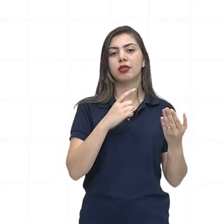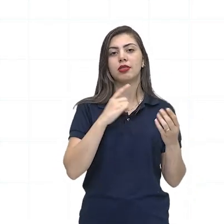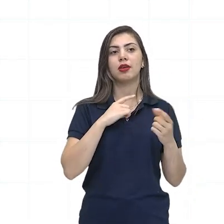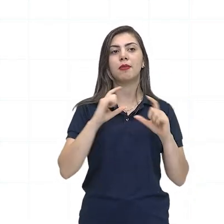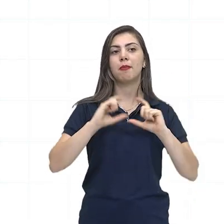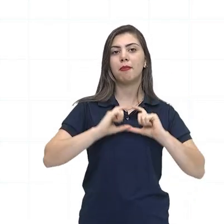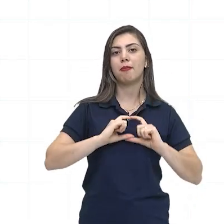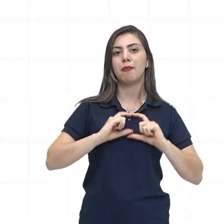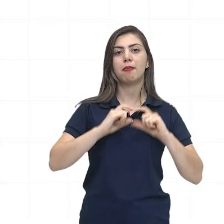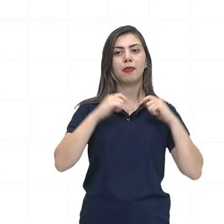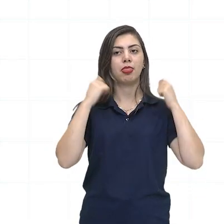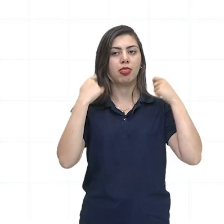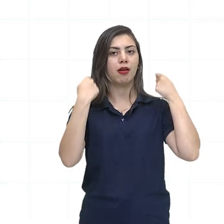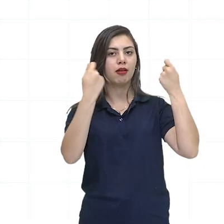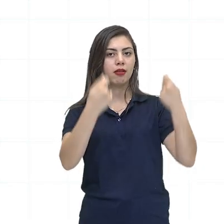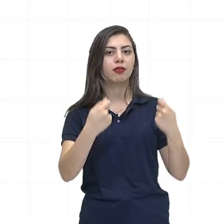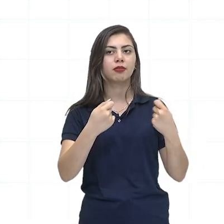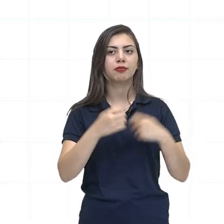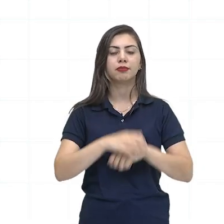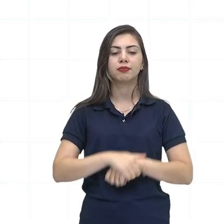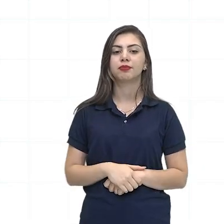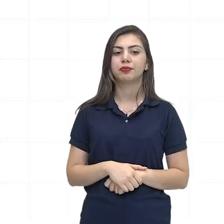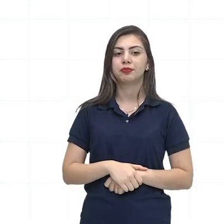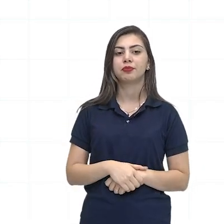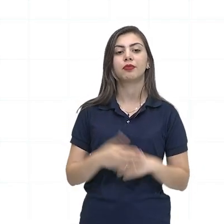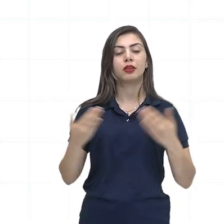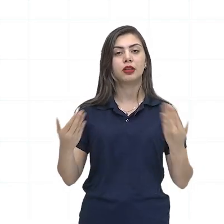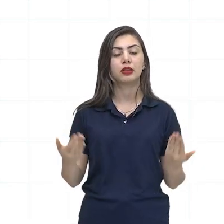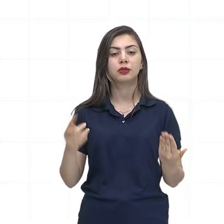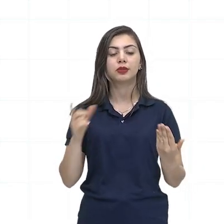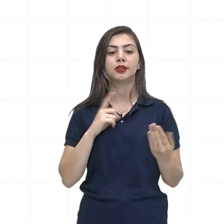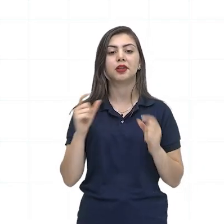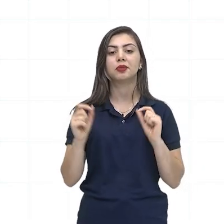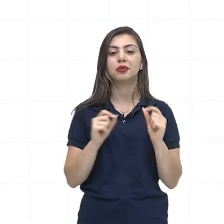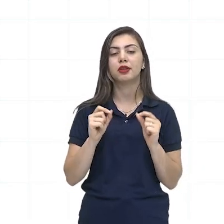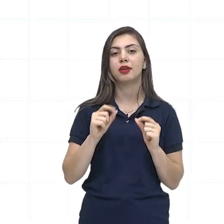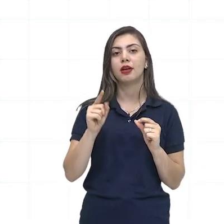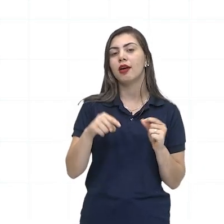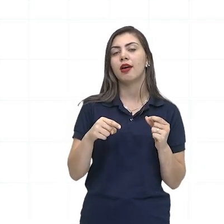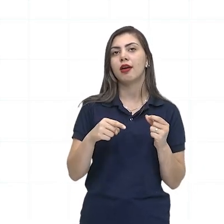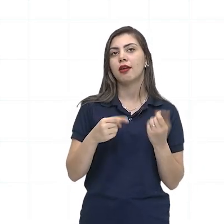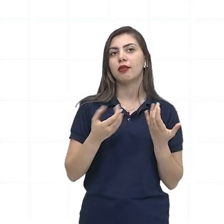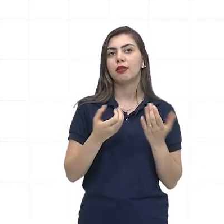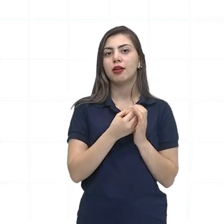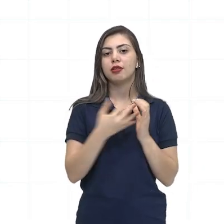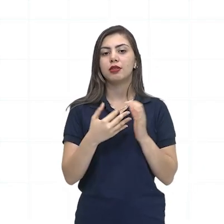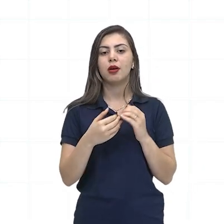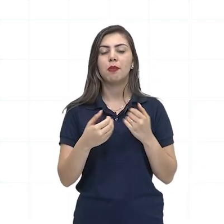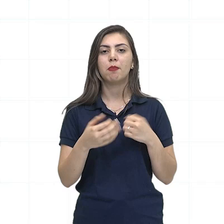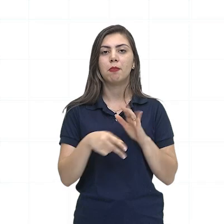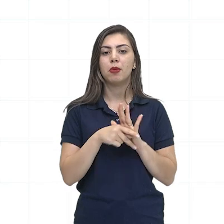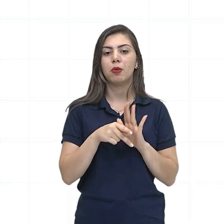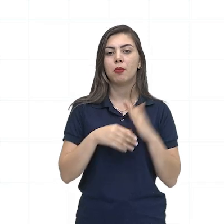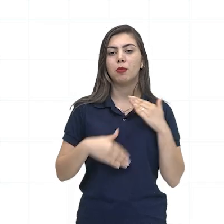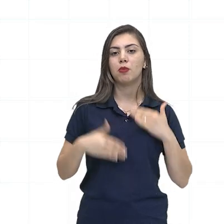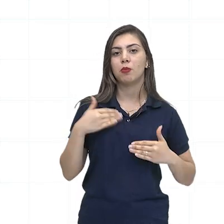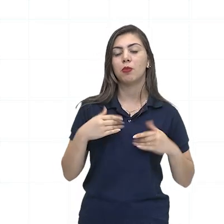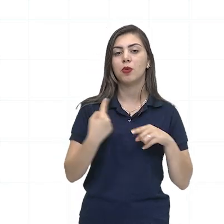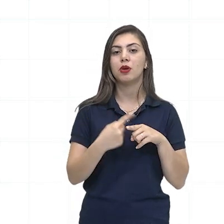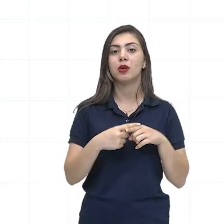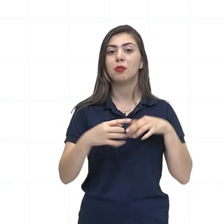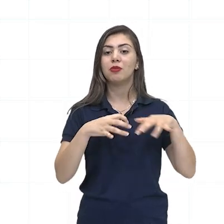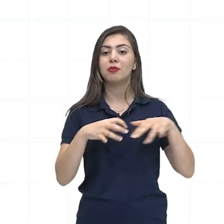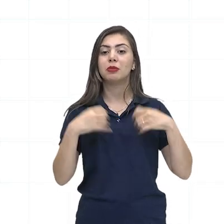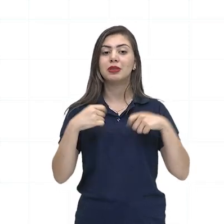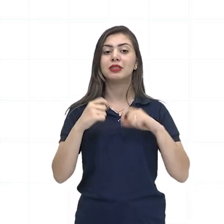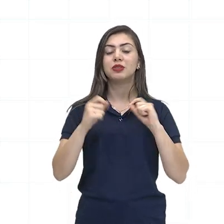medalhas, reconhecimento, tá certo? E vai trabalhar os aspectos físicos do corpo, pois seus movimentos